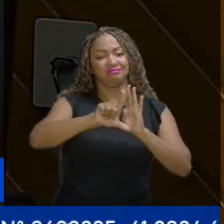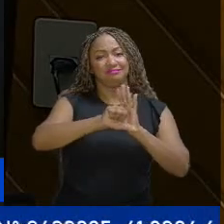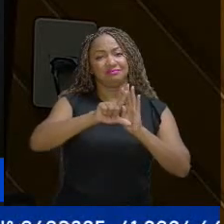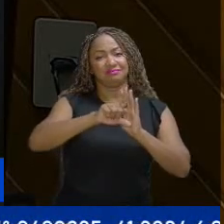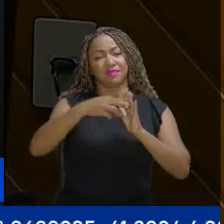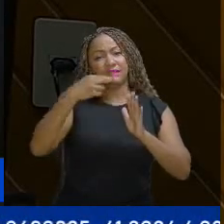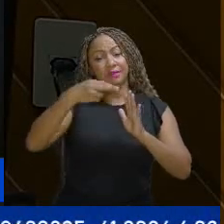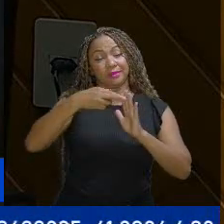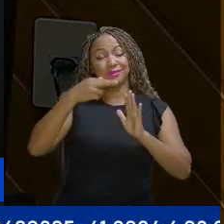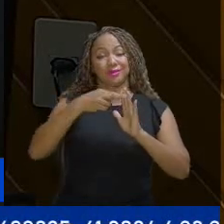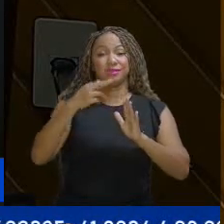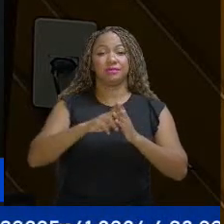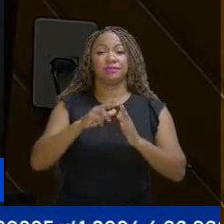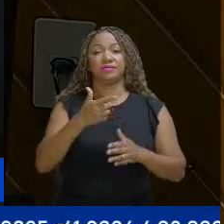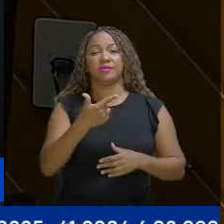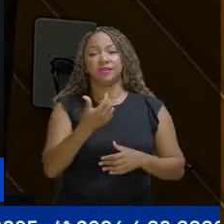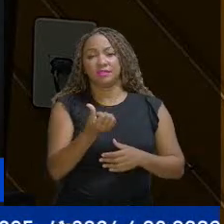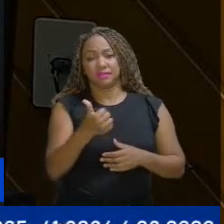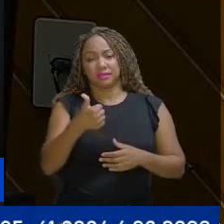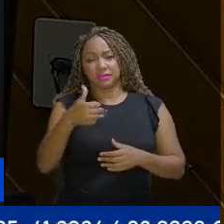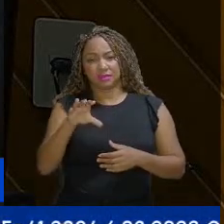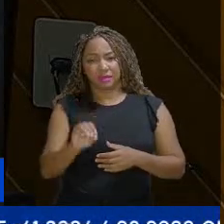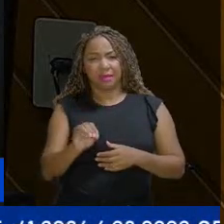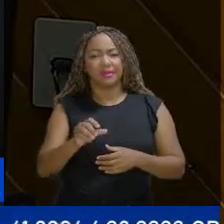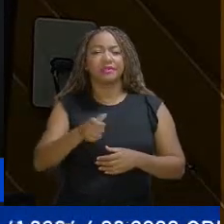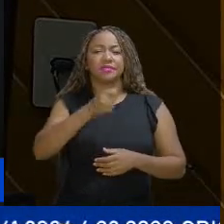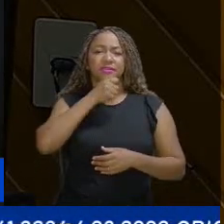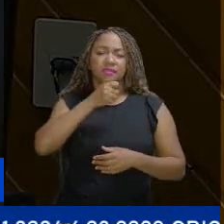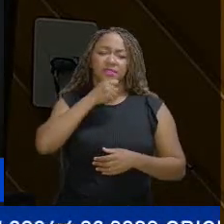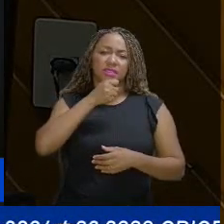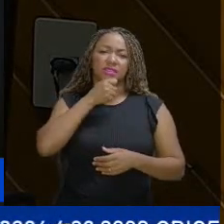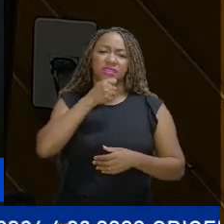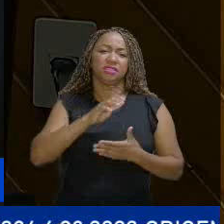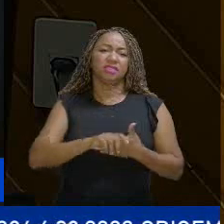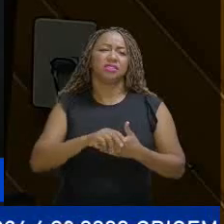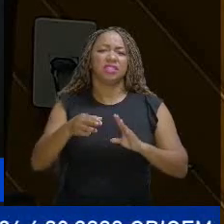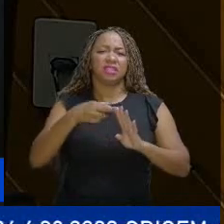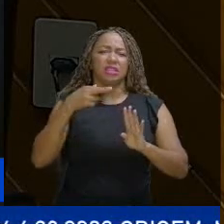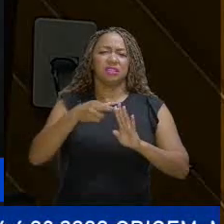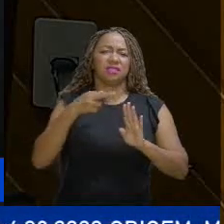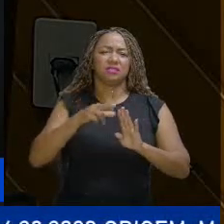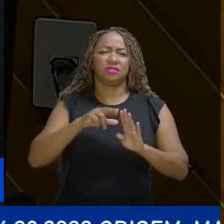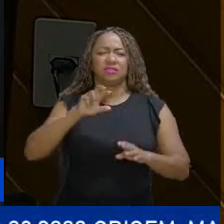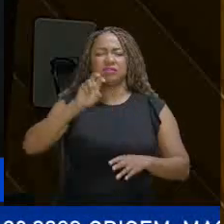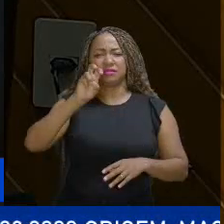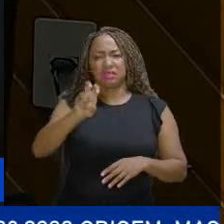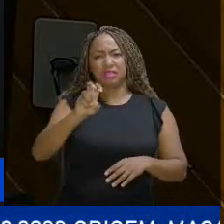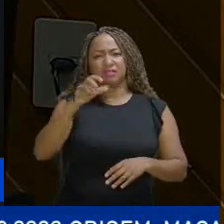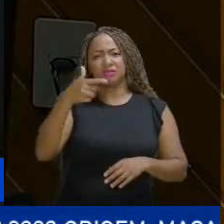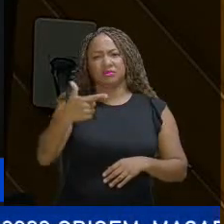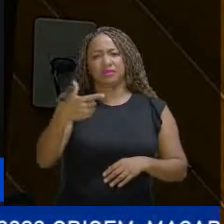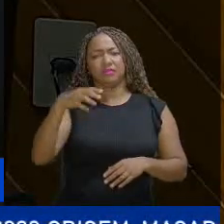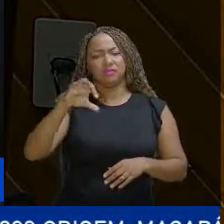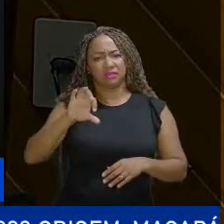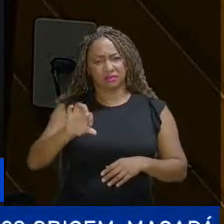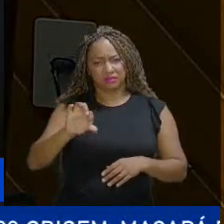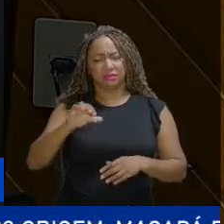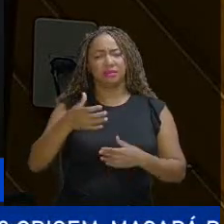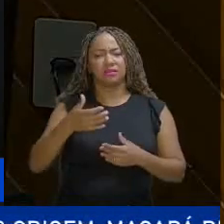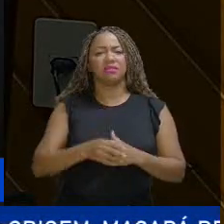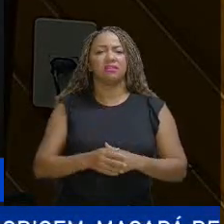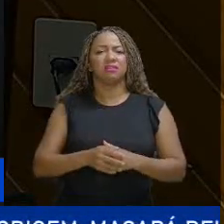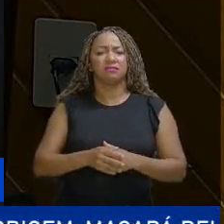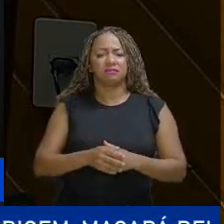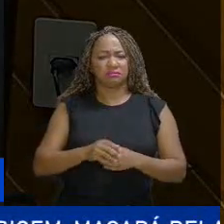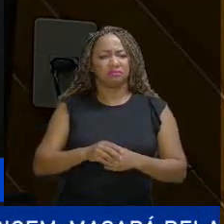resolução 610, quando ainda vigoravam as disposições da resolução 529, que